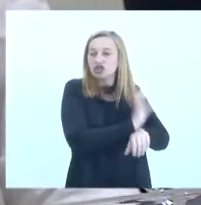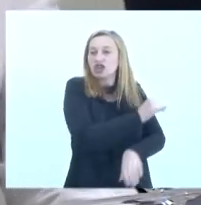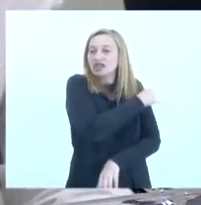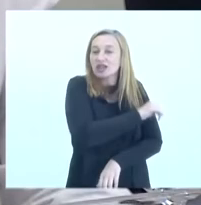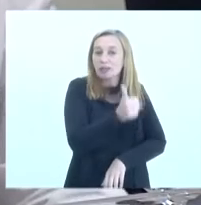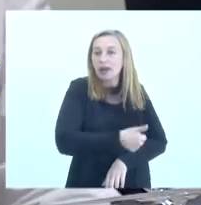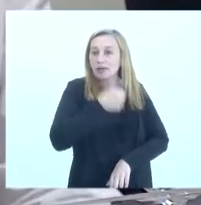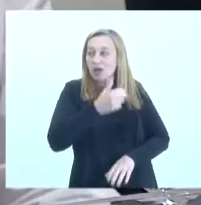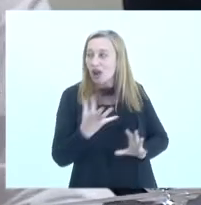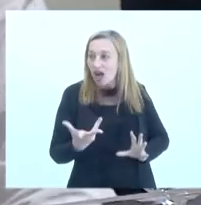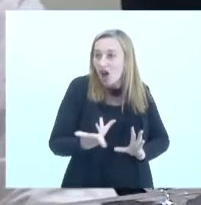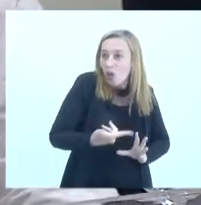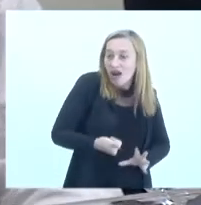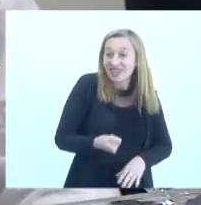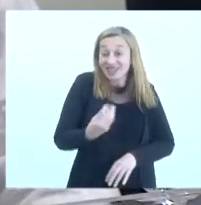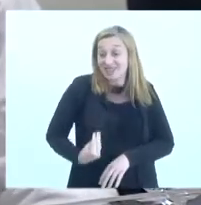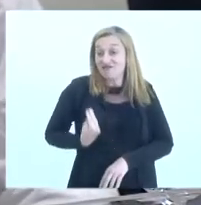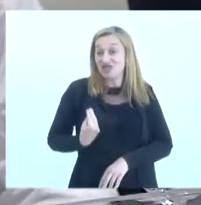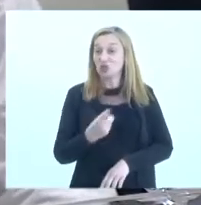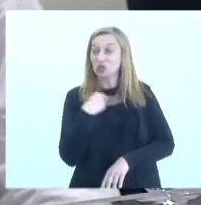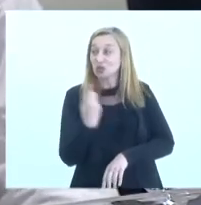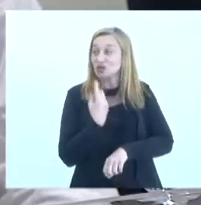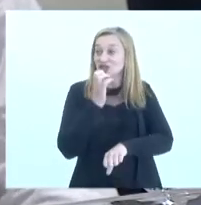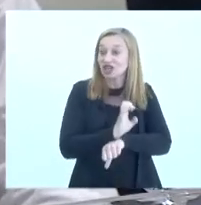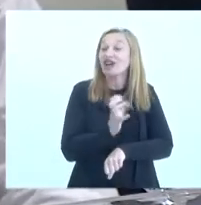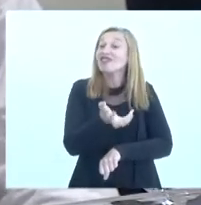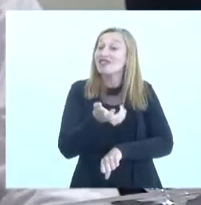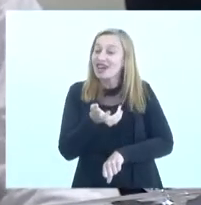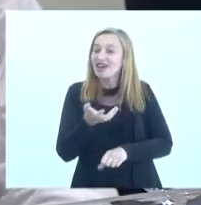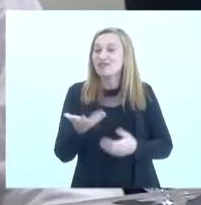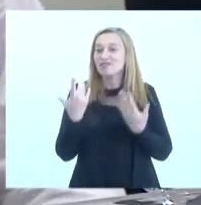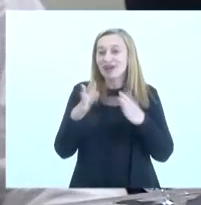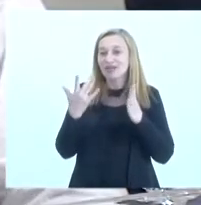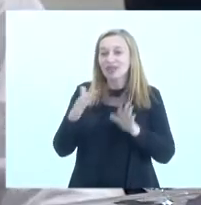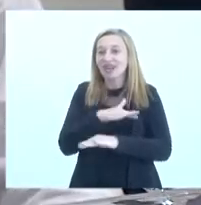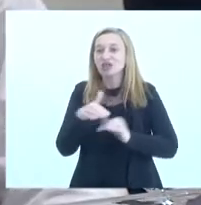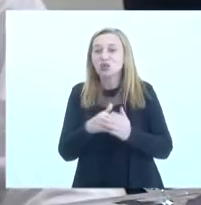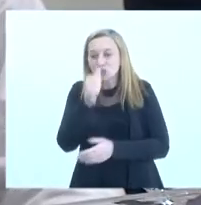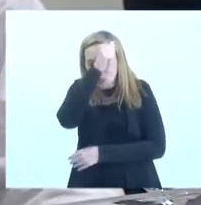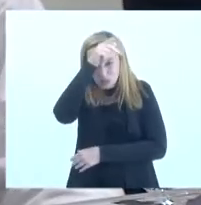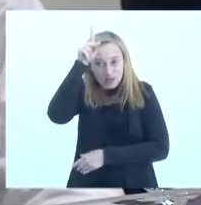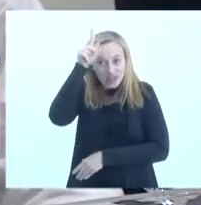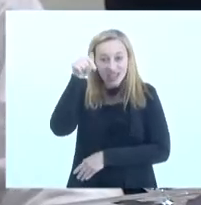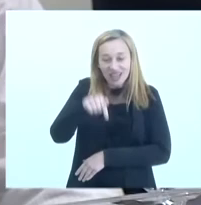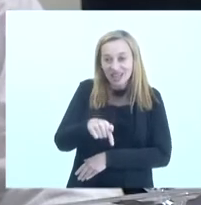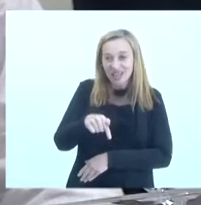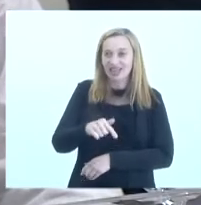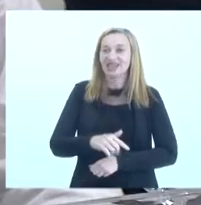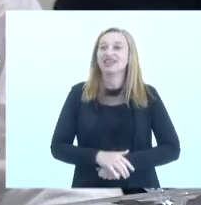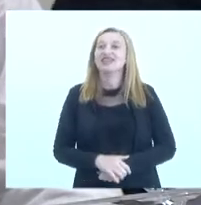a qualidade de vida do nosso estado. Quero cumprimentar todos os prefeitos aqui